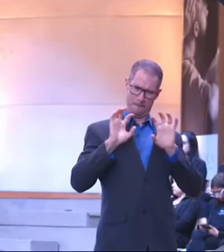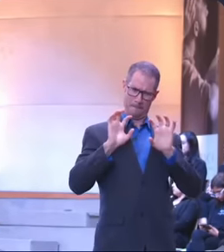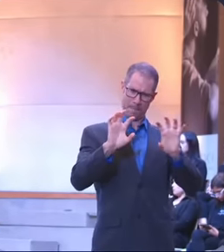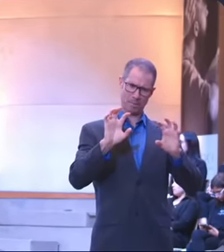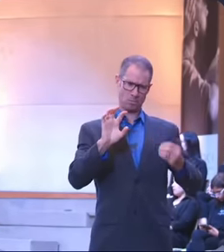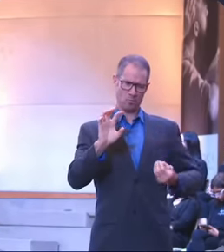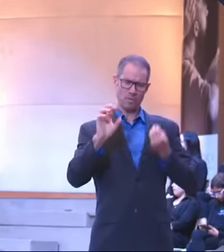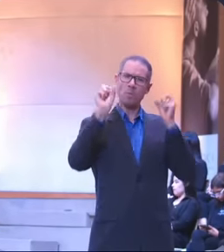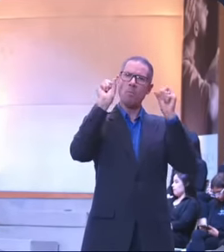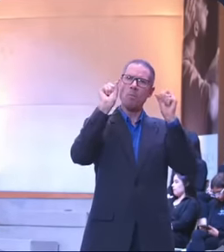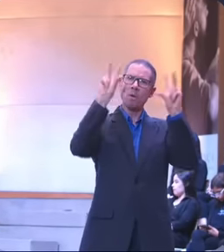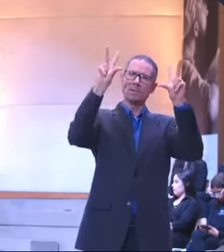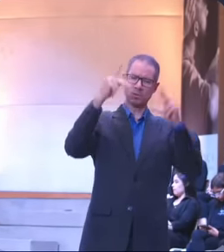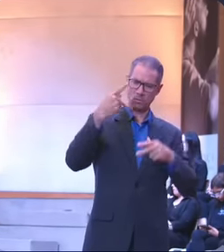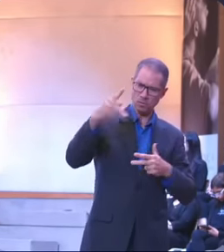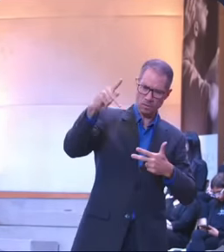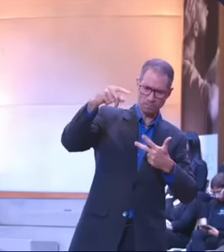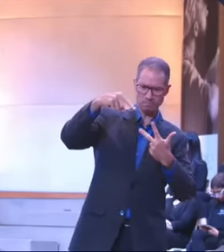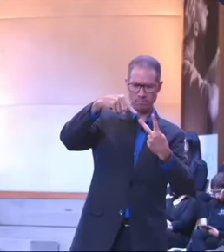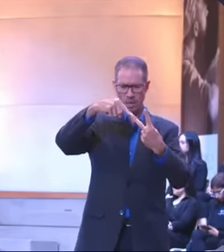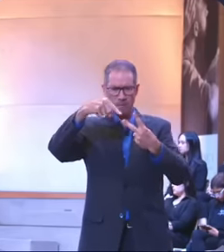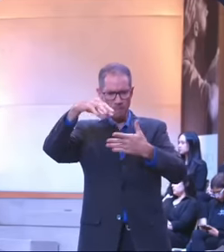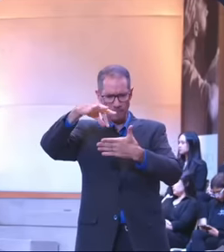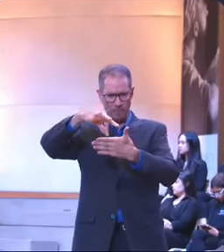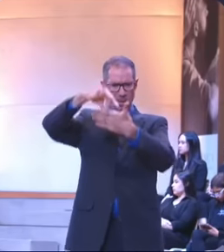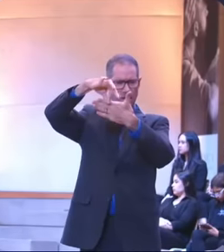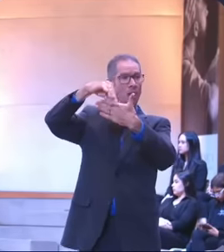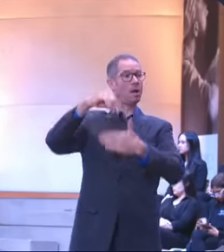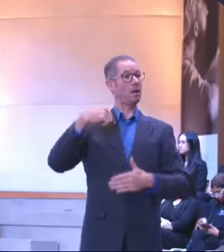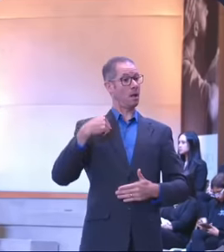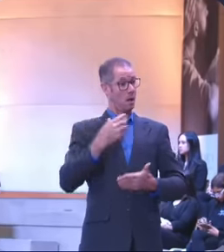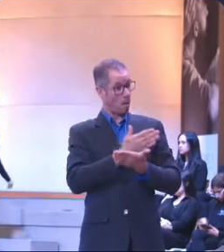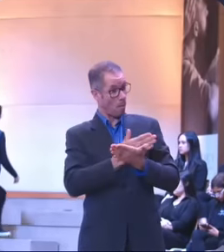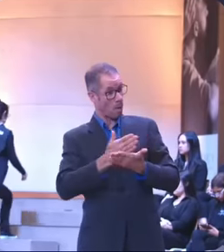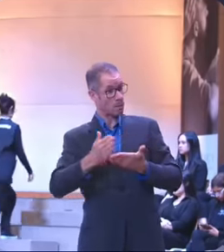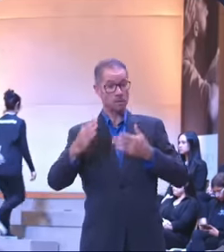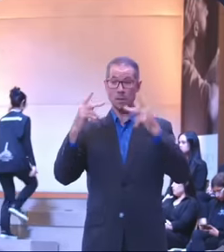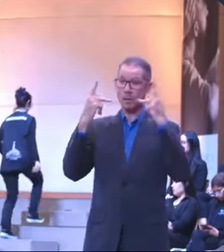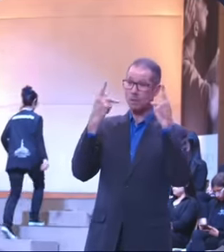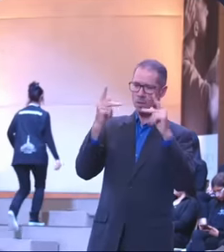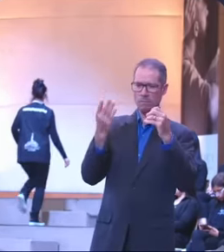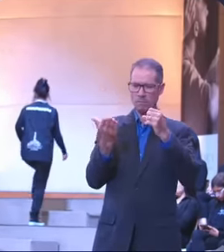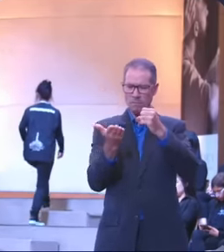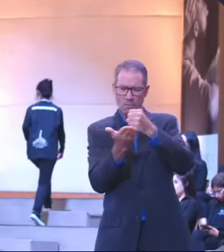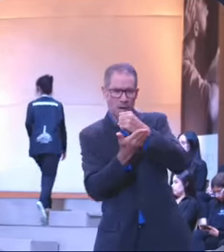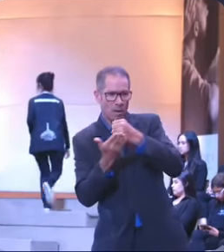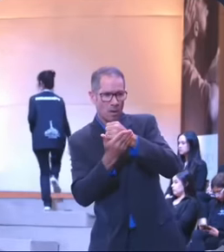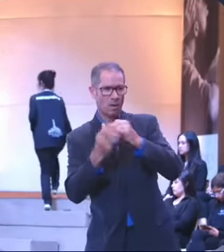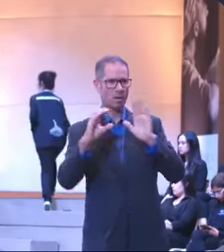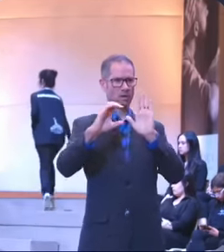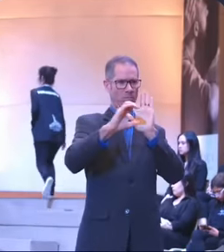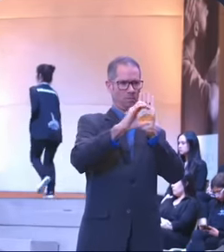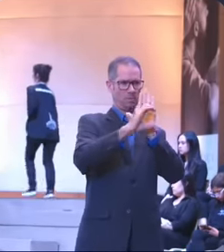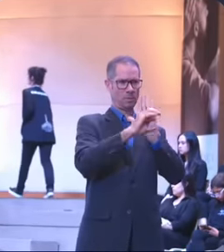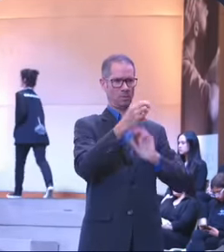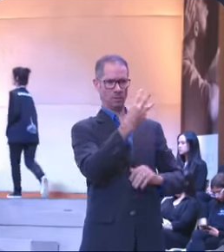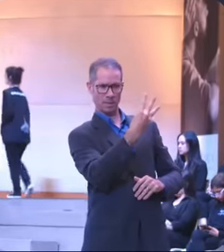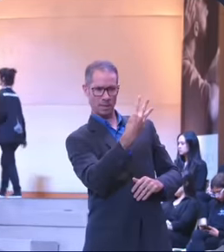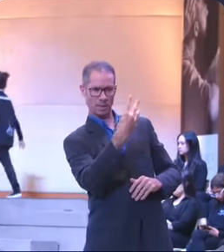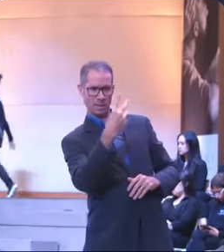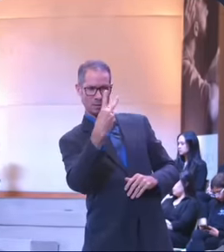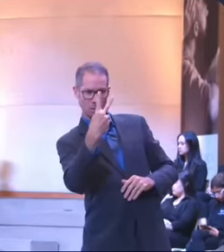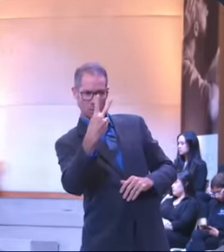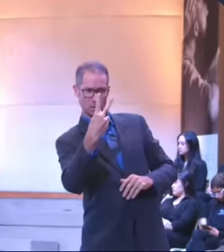vida e na sua liderança. Eu comecei essa mensagem baseando nos capítulos